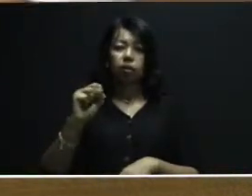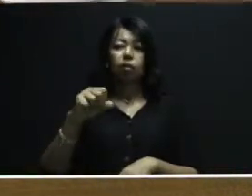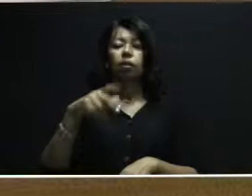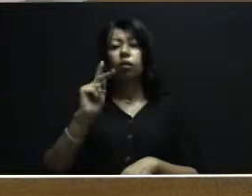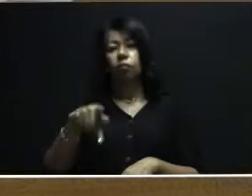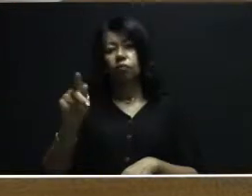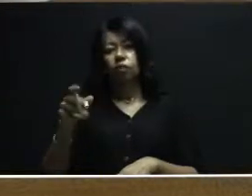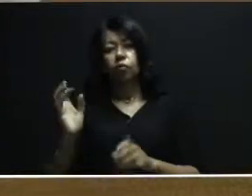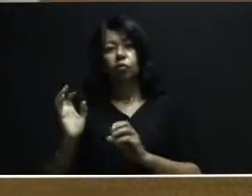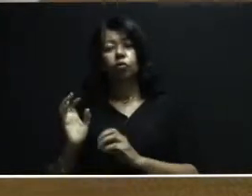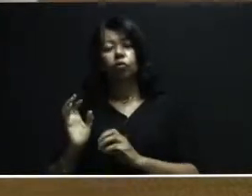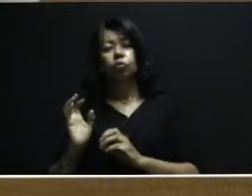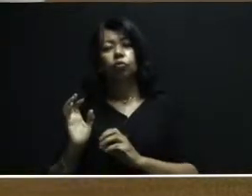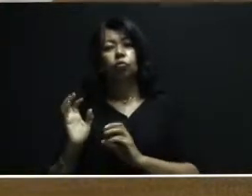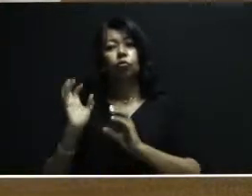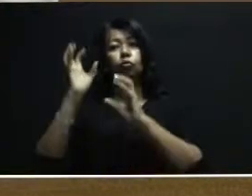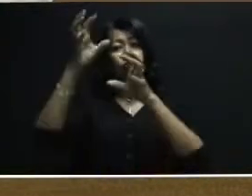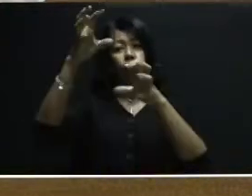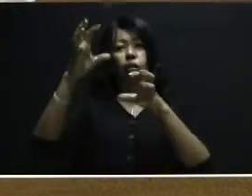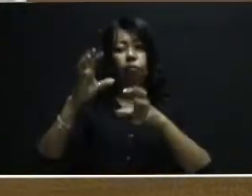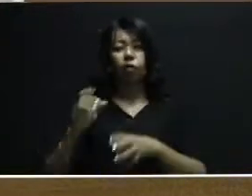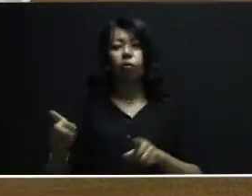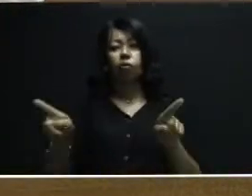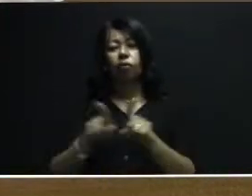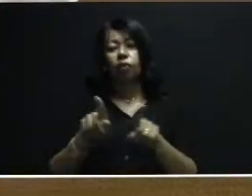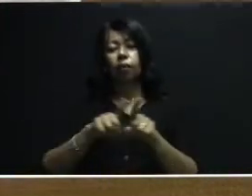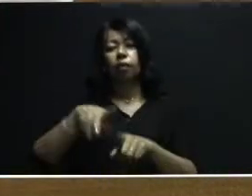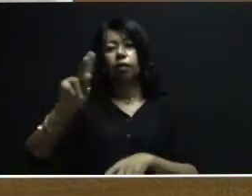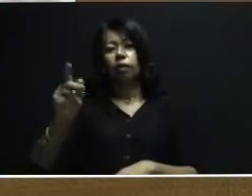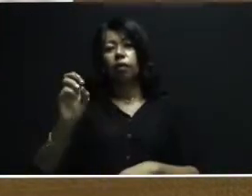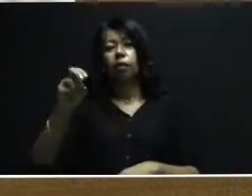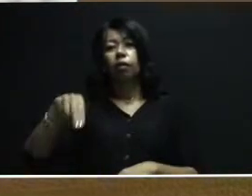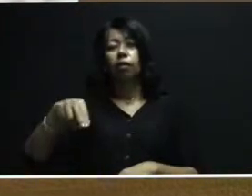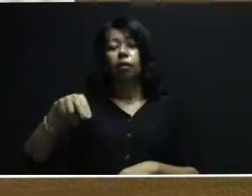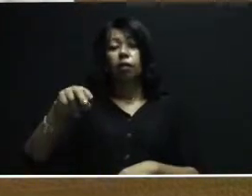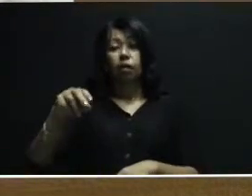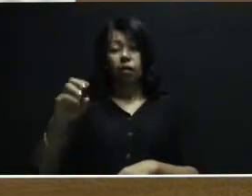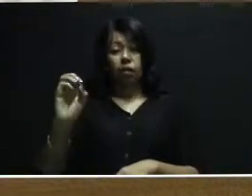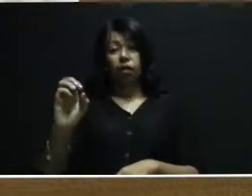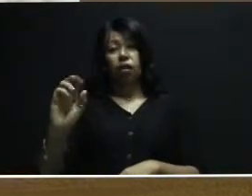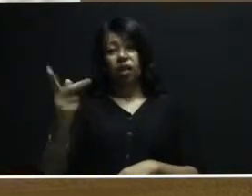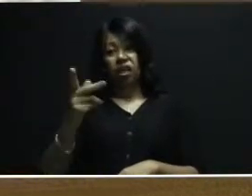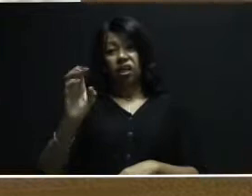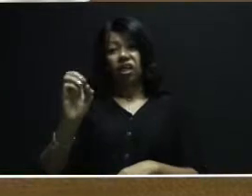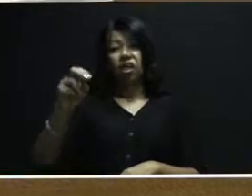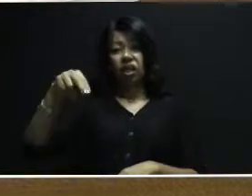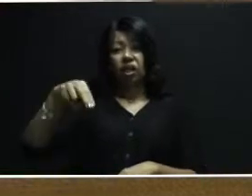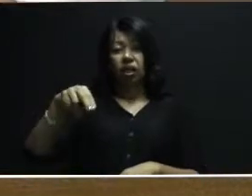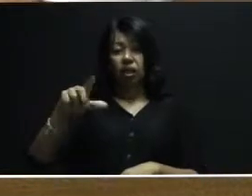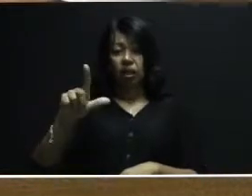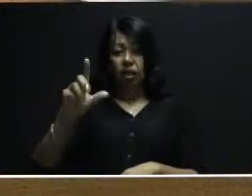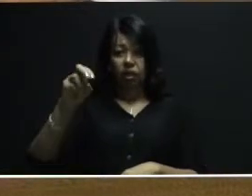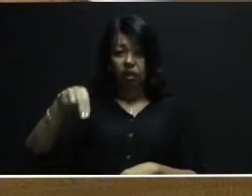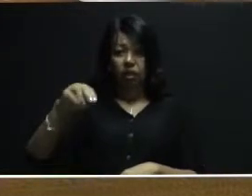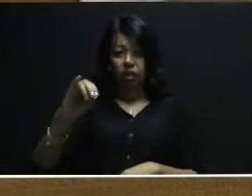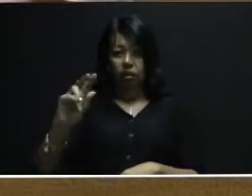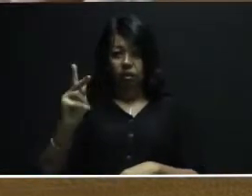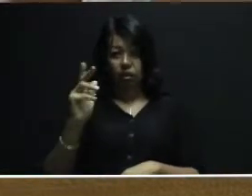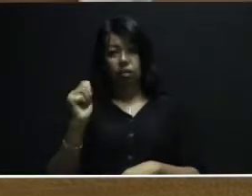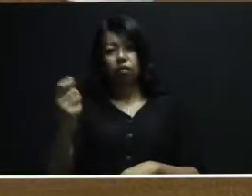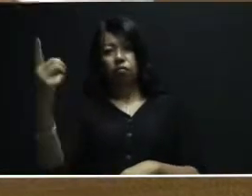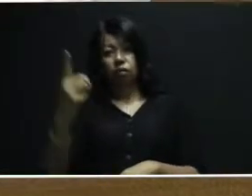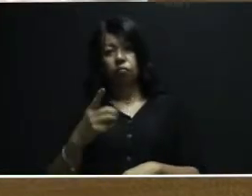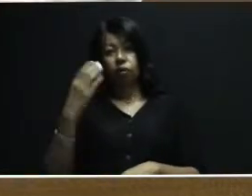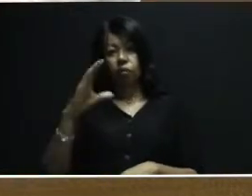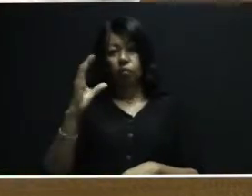de basquete, de voleibol. E a Heleninha, a sua esposa, e que viemos para Cubatão. Aí Cubatão deu um salto muito